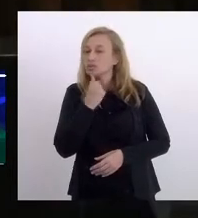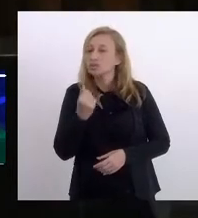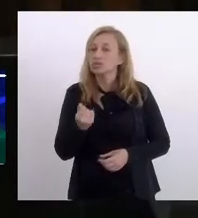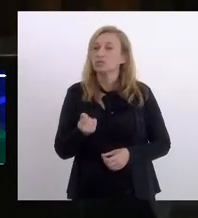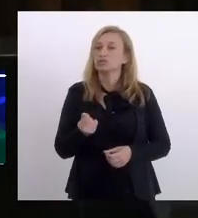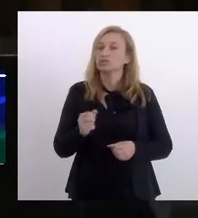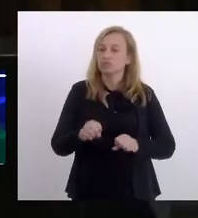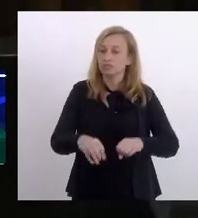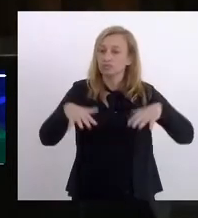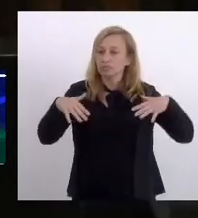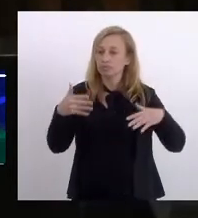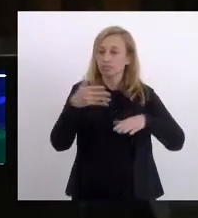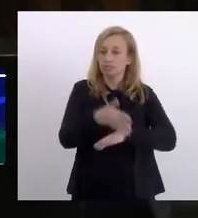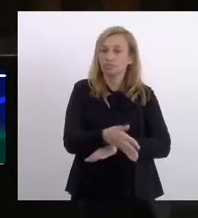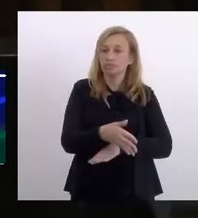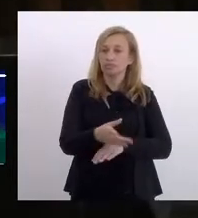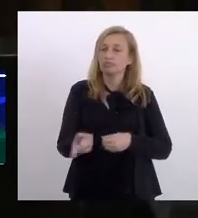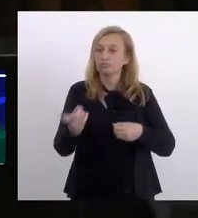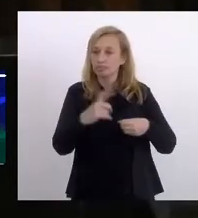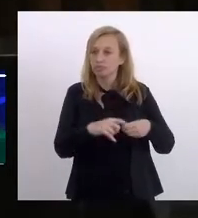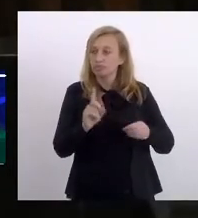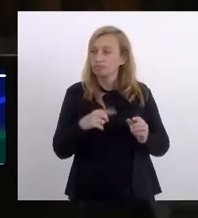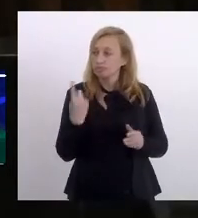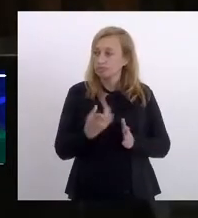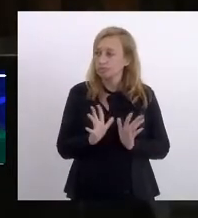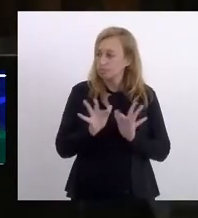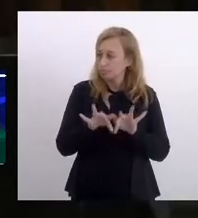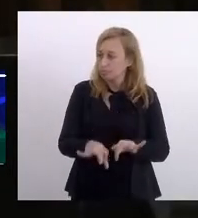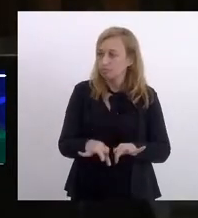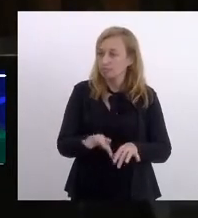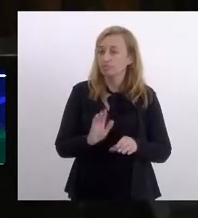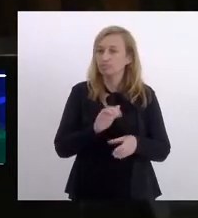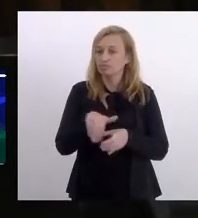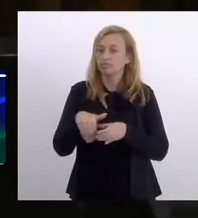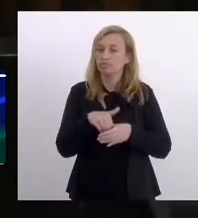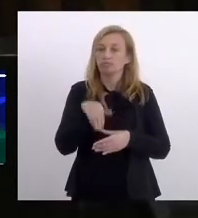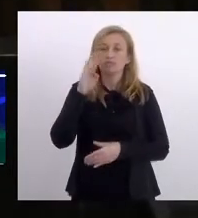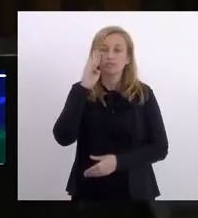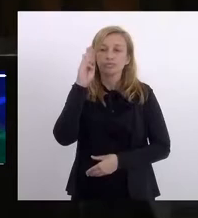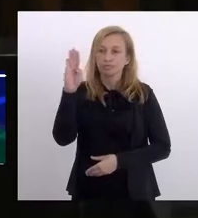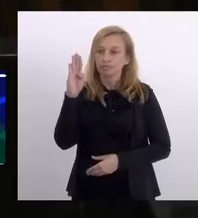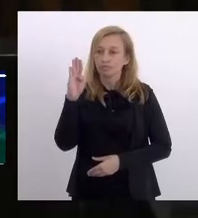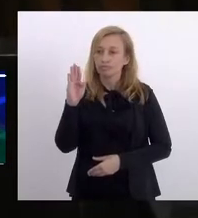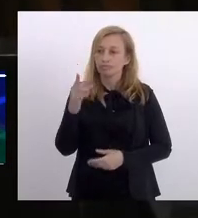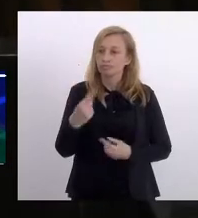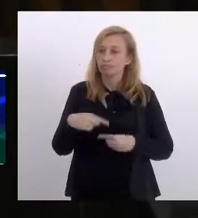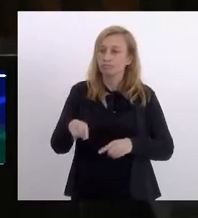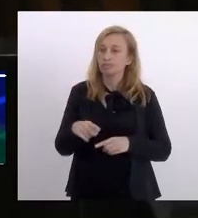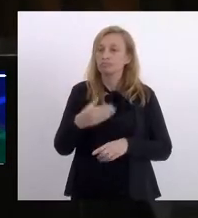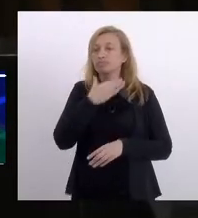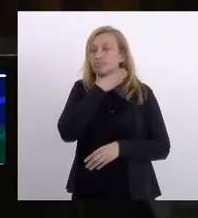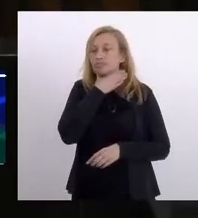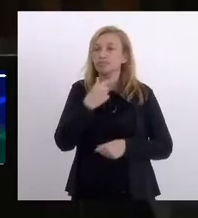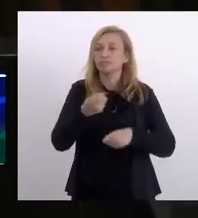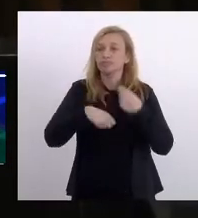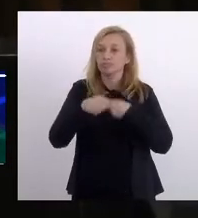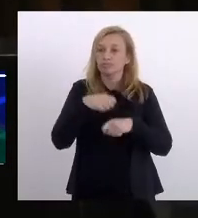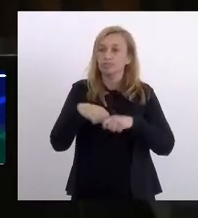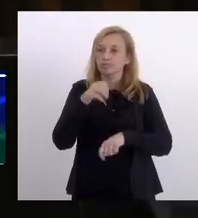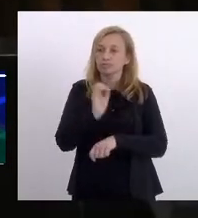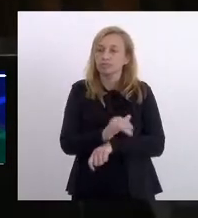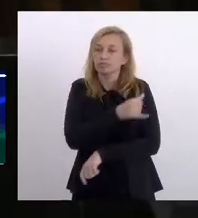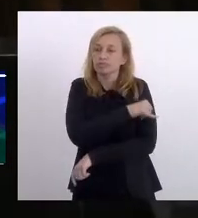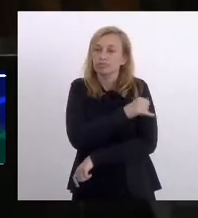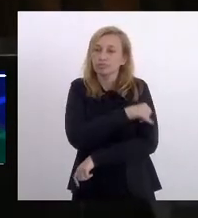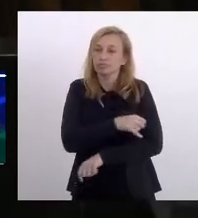voltar para a gente concluir a sua votação, é fundamental para enfrentar a crise econômica que o Rio de Janeiro ainda